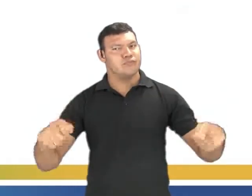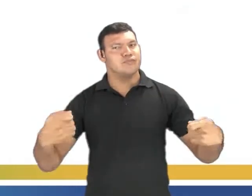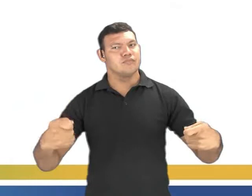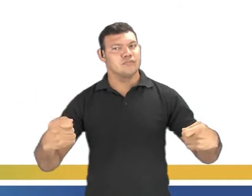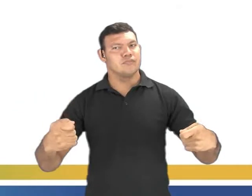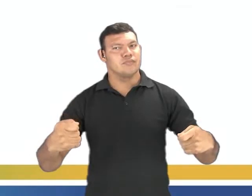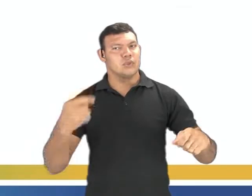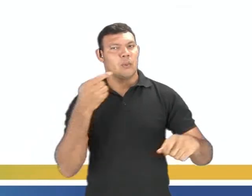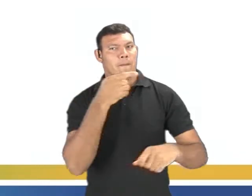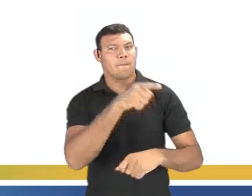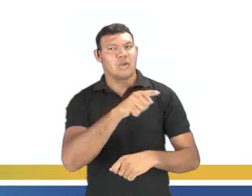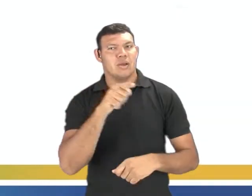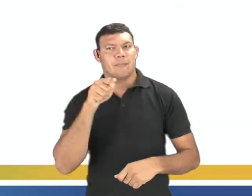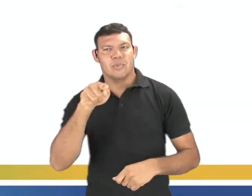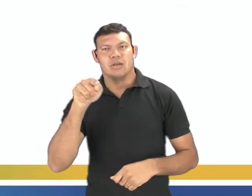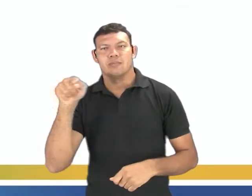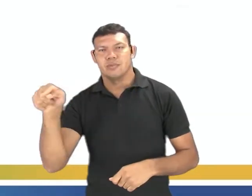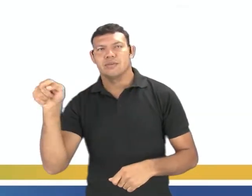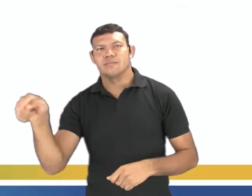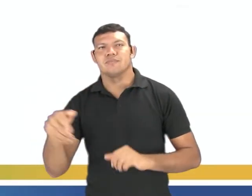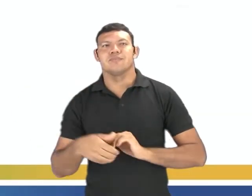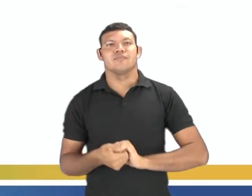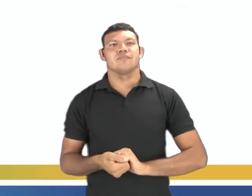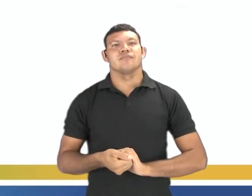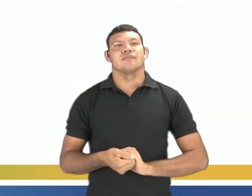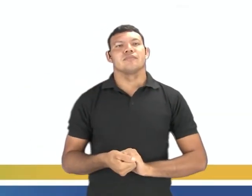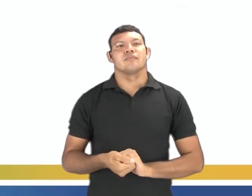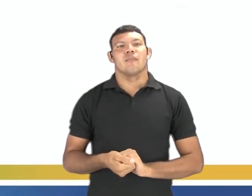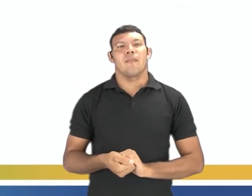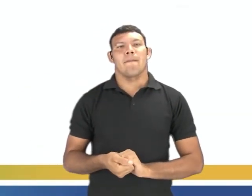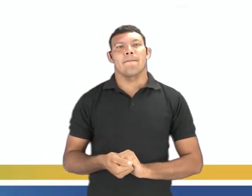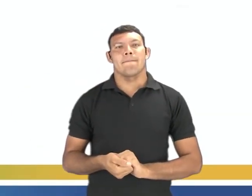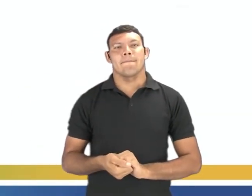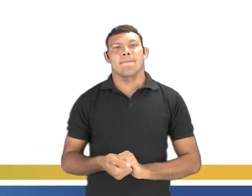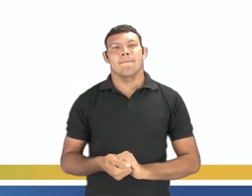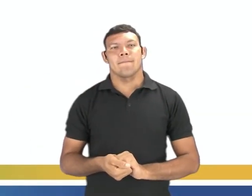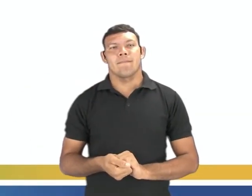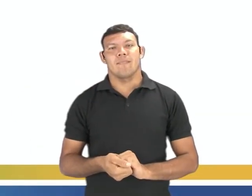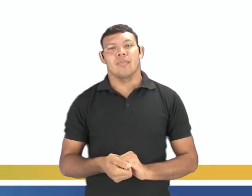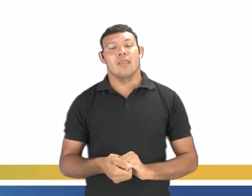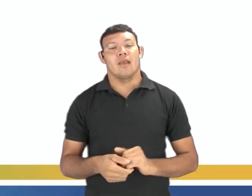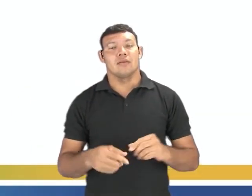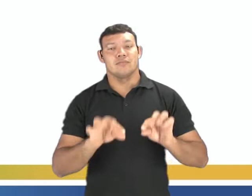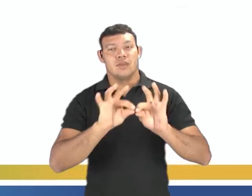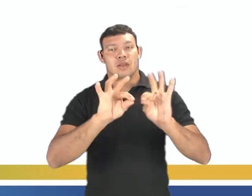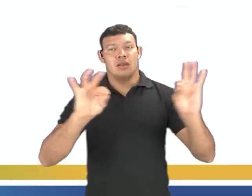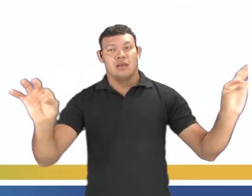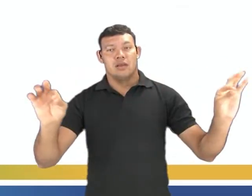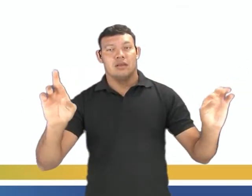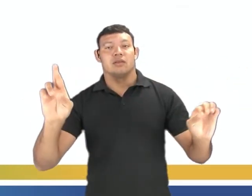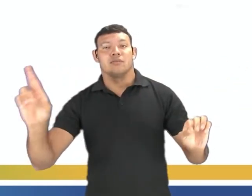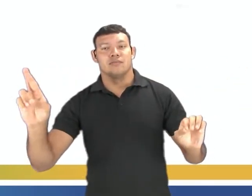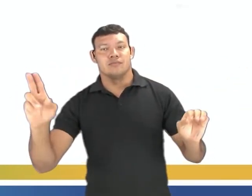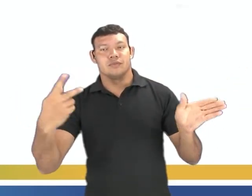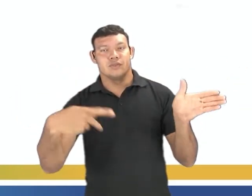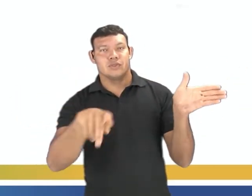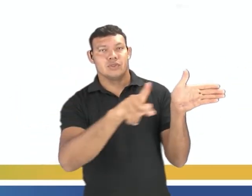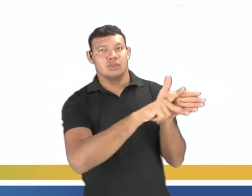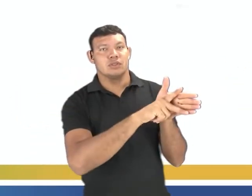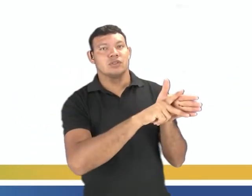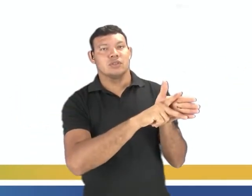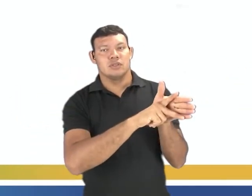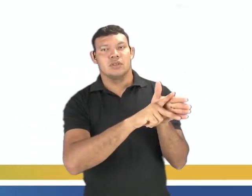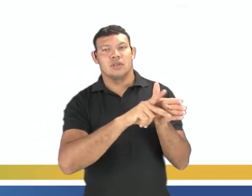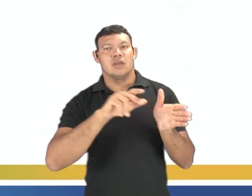haja pontos. E aí, essa reta R está contida em alfa se somente